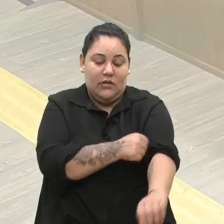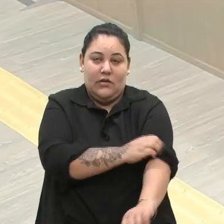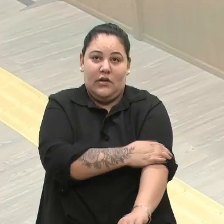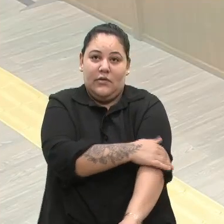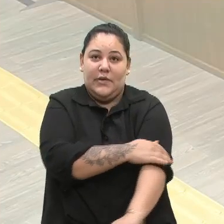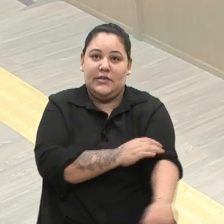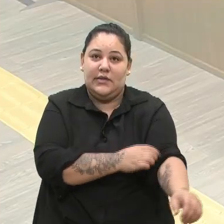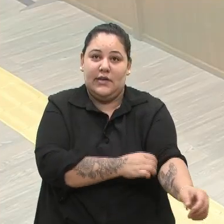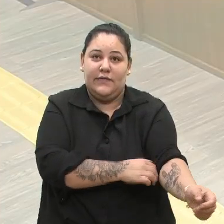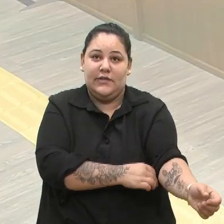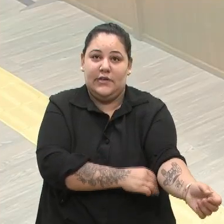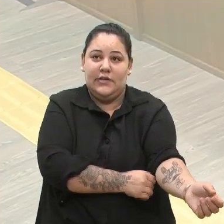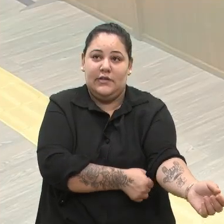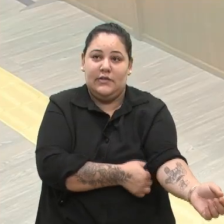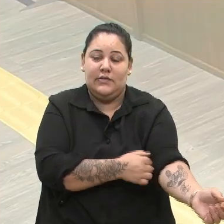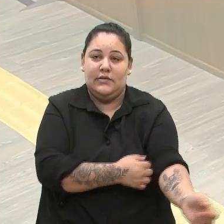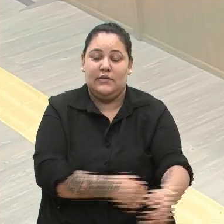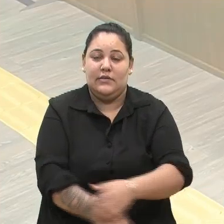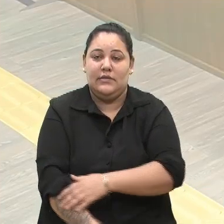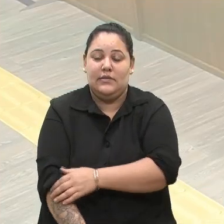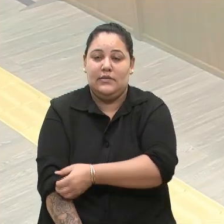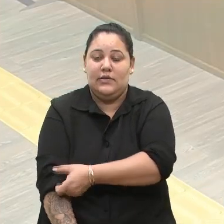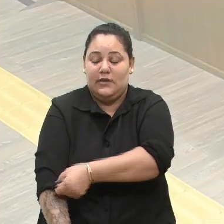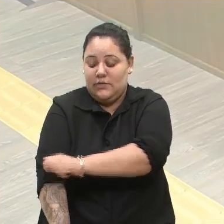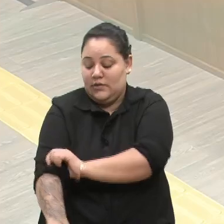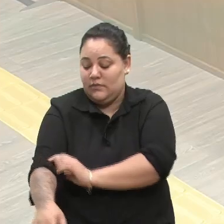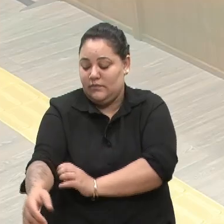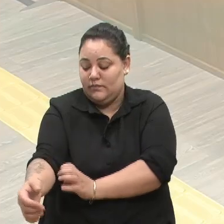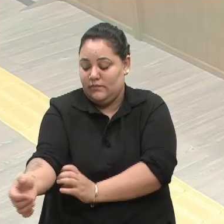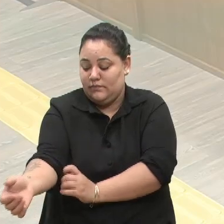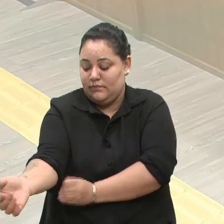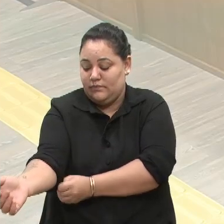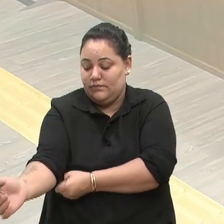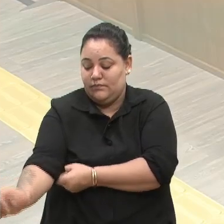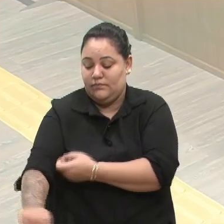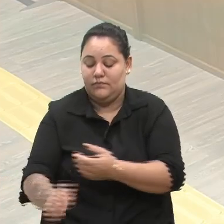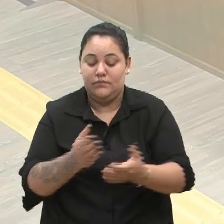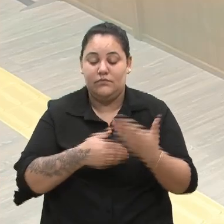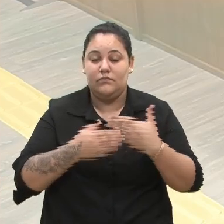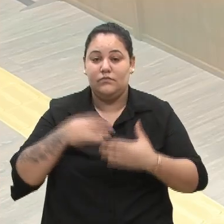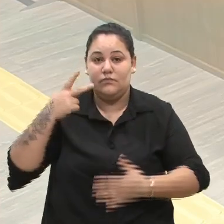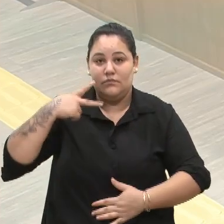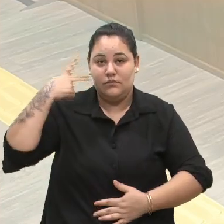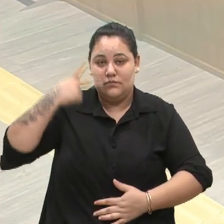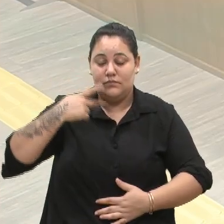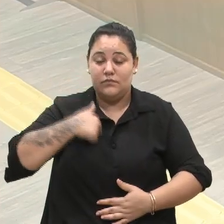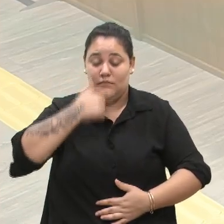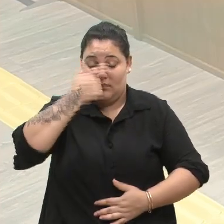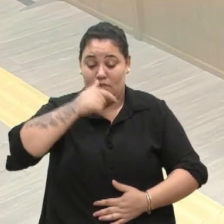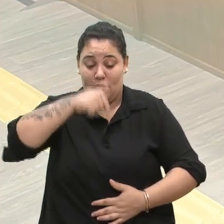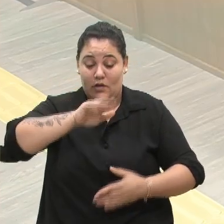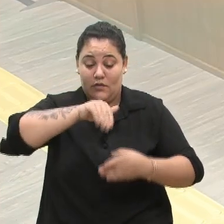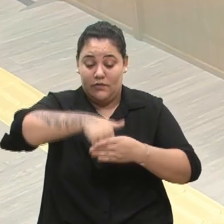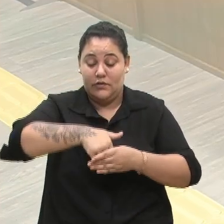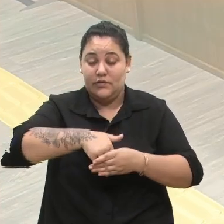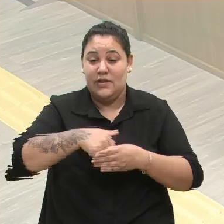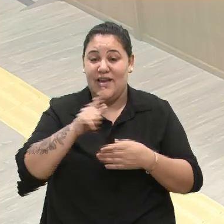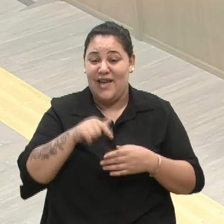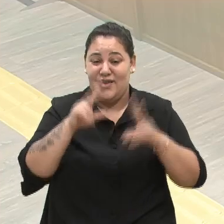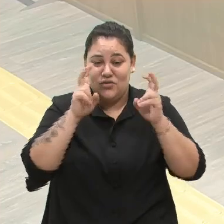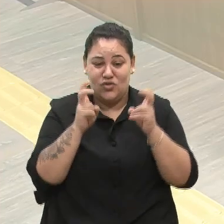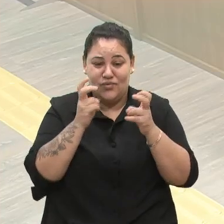Senhora presidente, senhores vereadores, eu acho que essa votação aqui é uma votação de sensibilidade social.